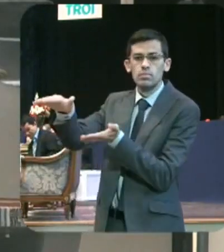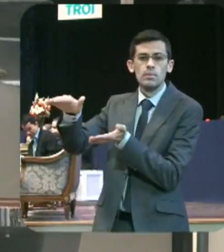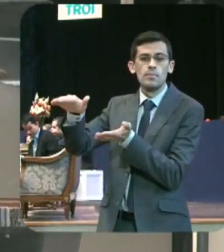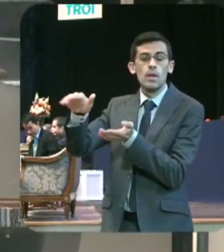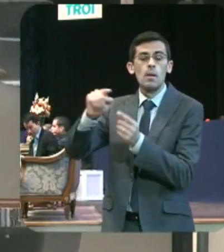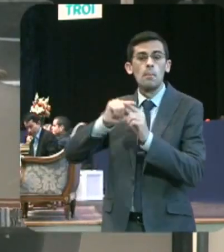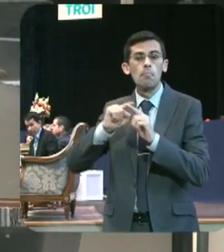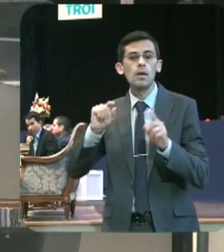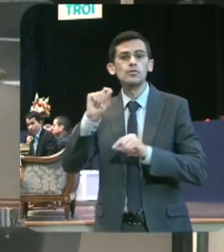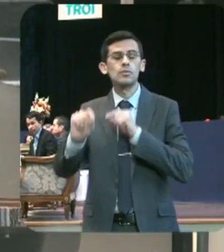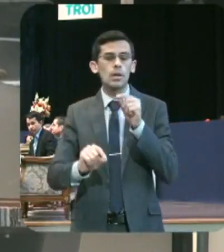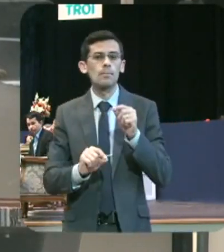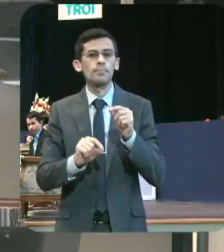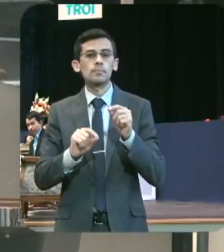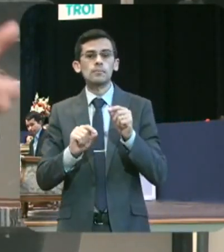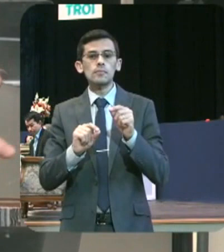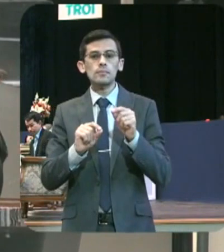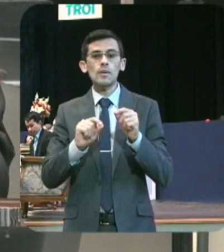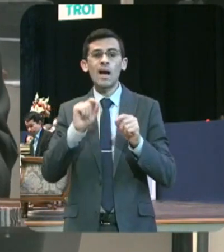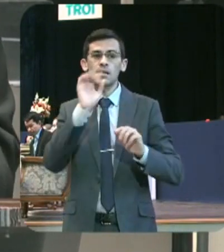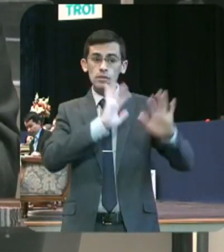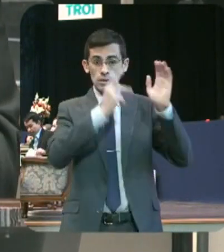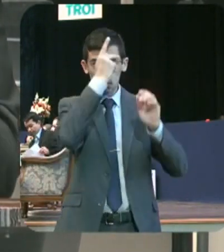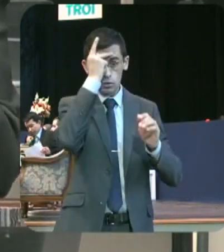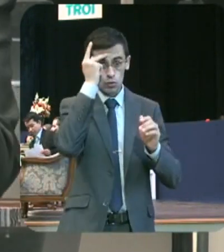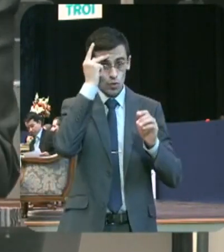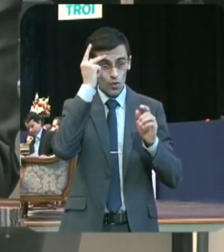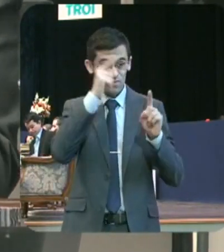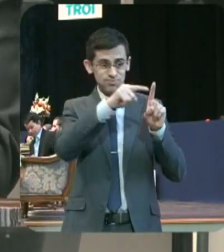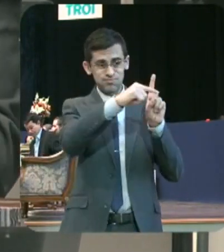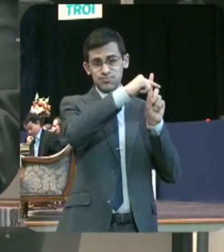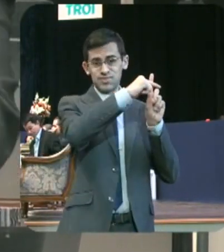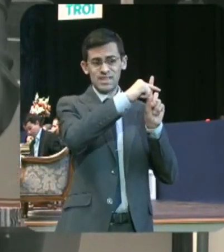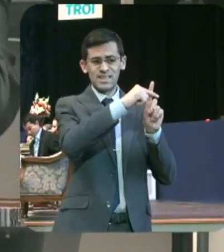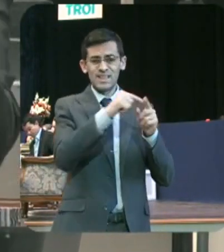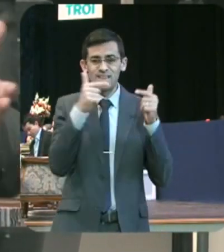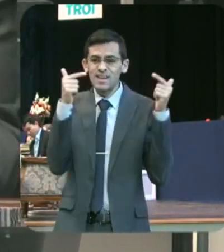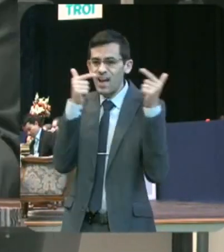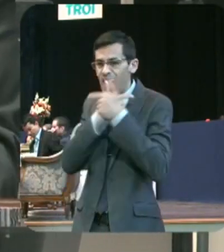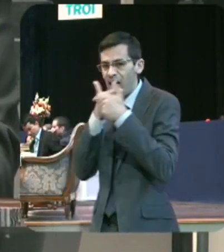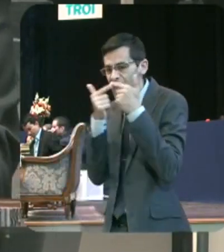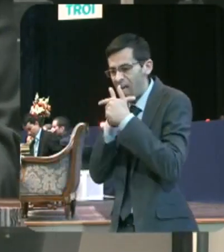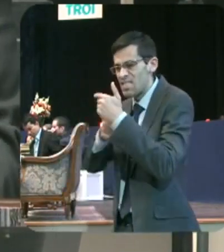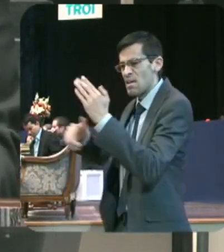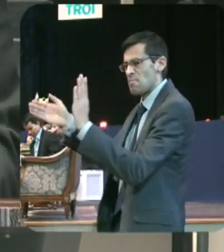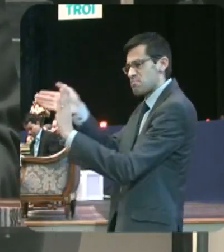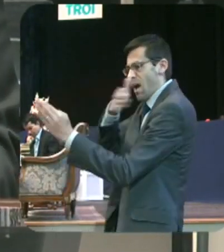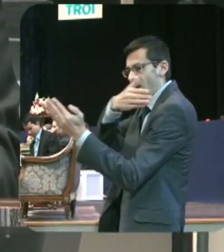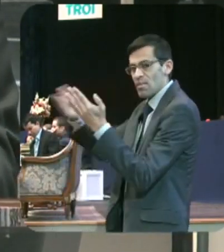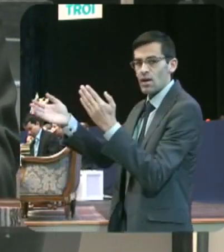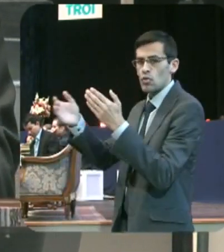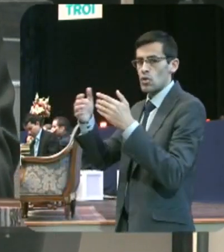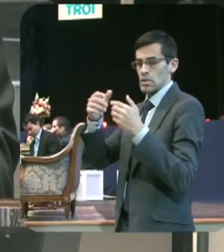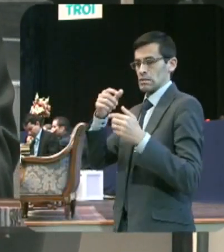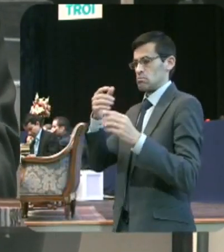texto, e aí você pode ver o riso das pessoas, as ofensas, as bofetadas dos